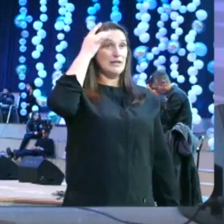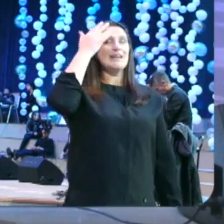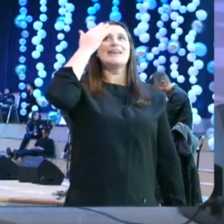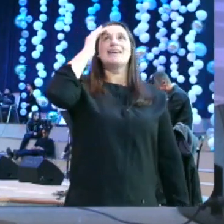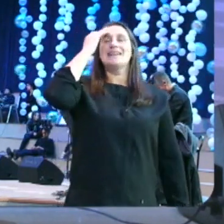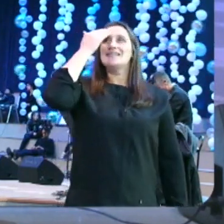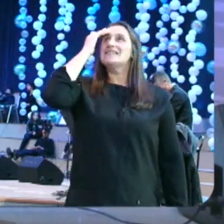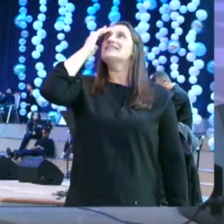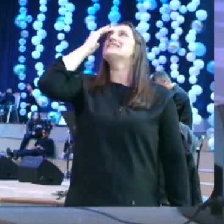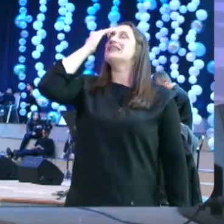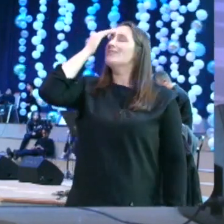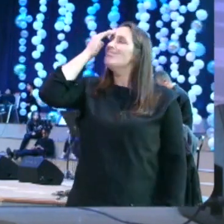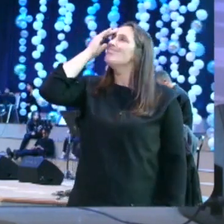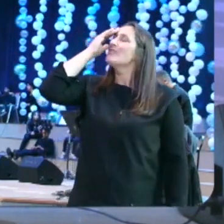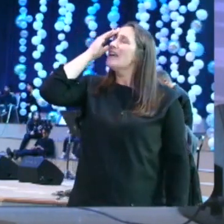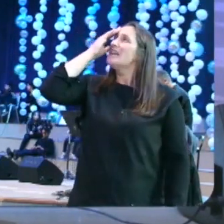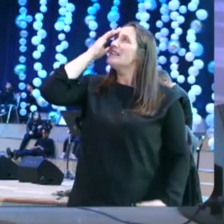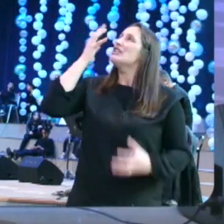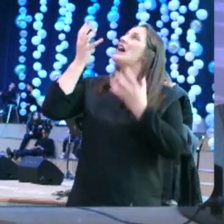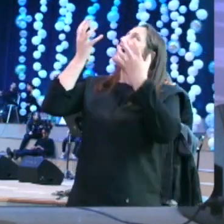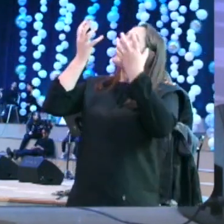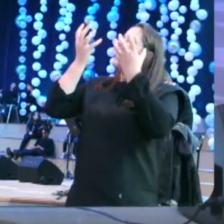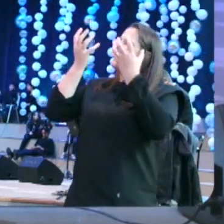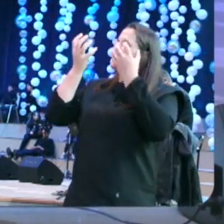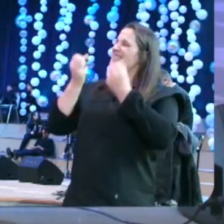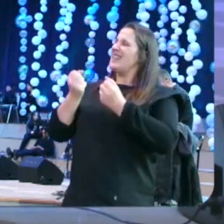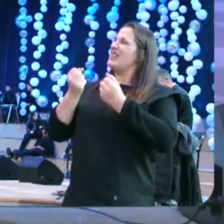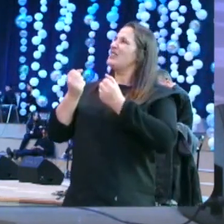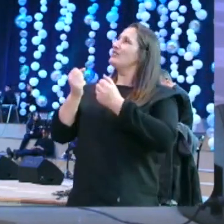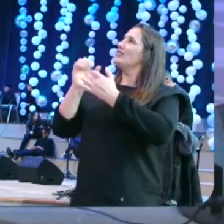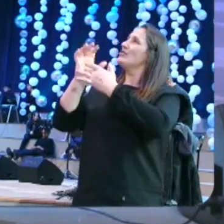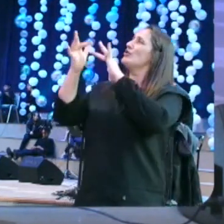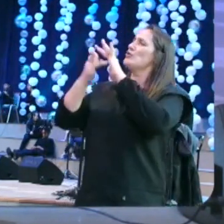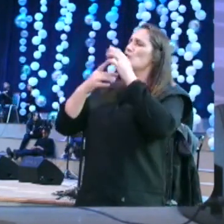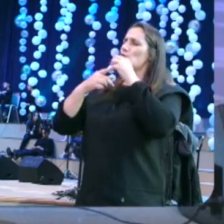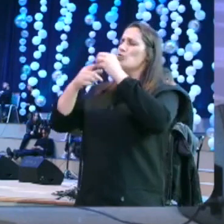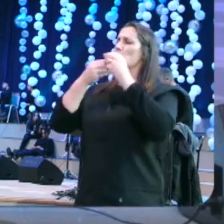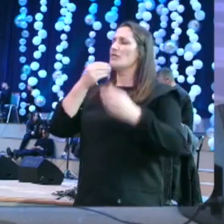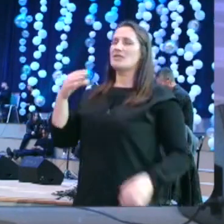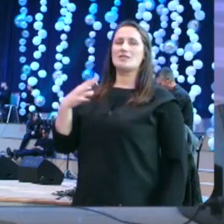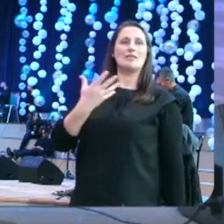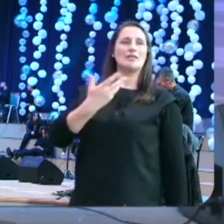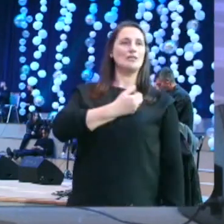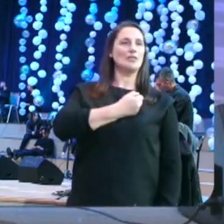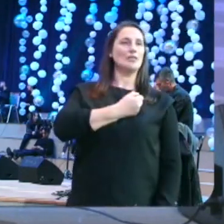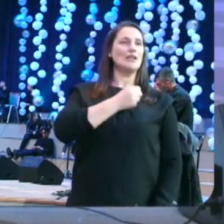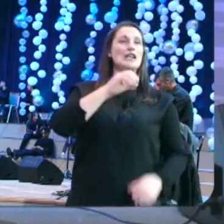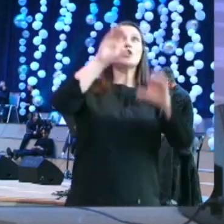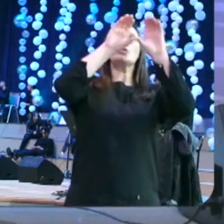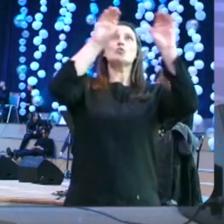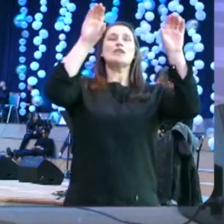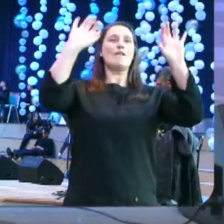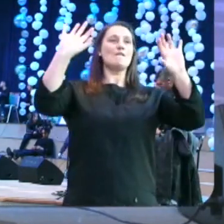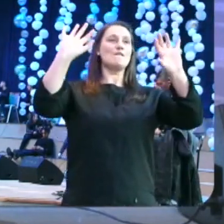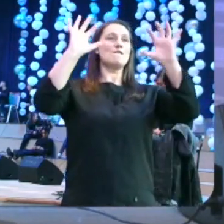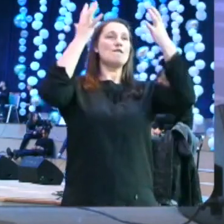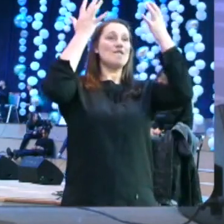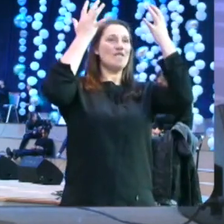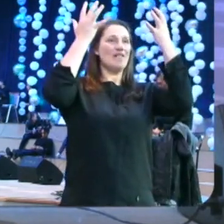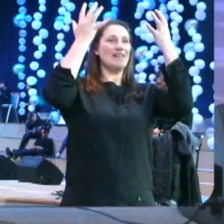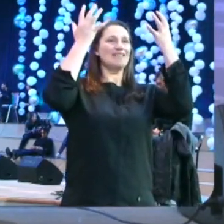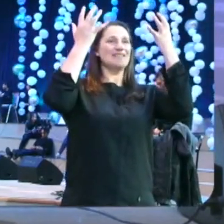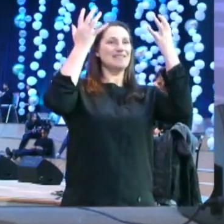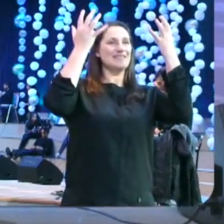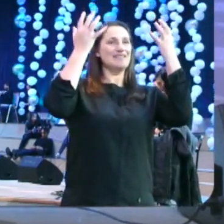entende a mensagem do Evangelho e se rende e deixa Jesus ser o seu Salvador. A ideia